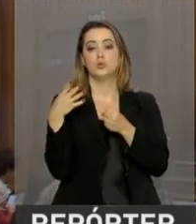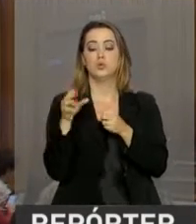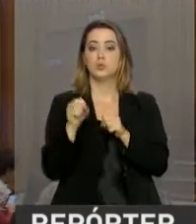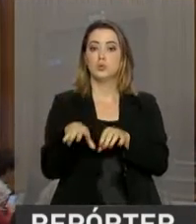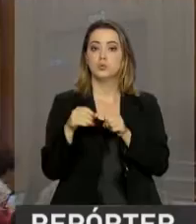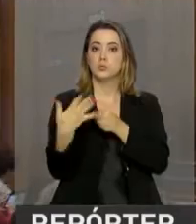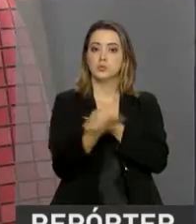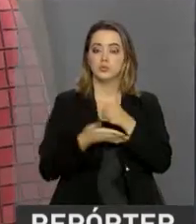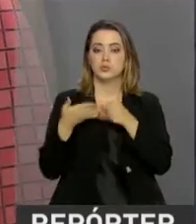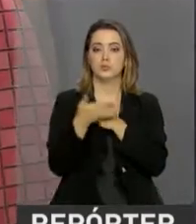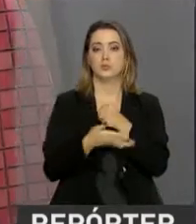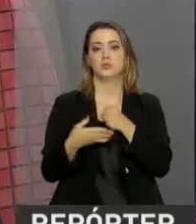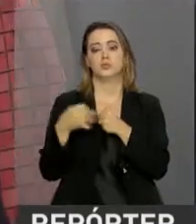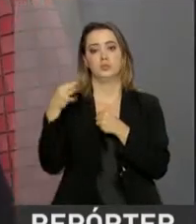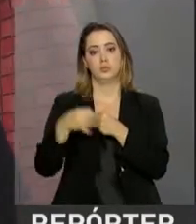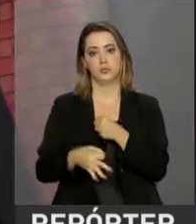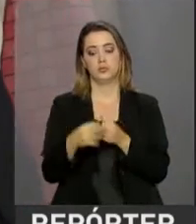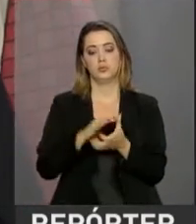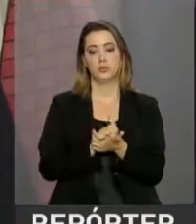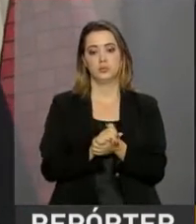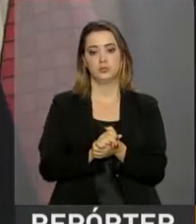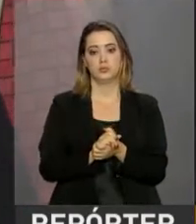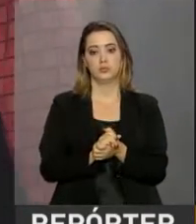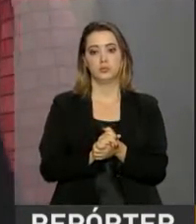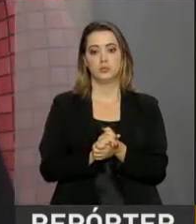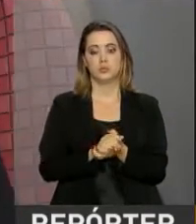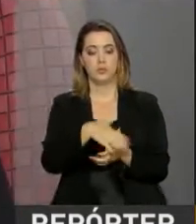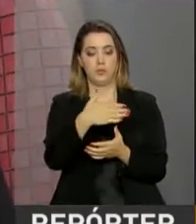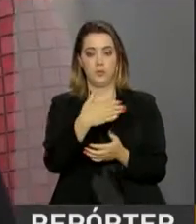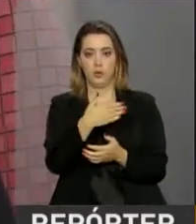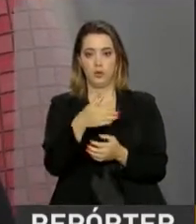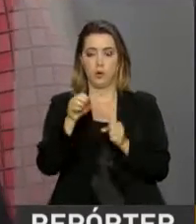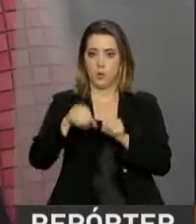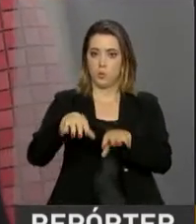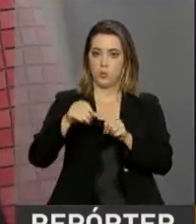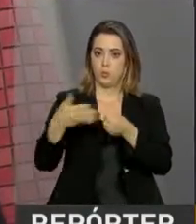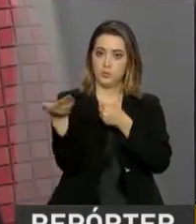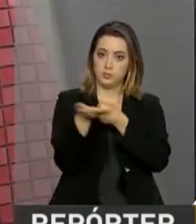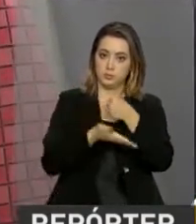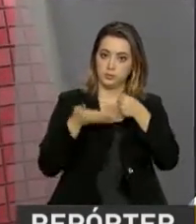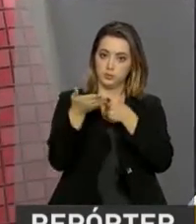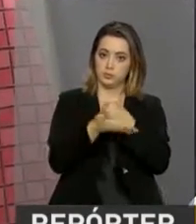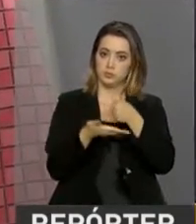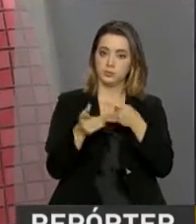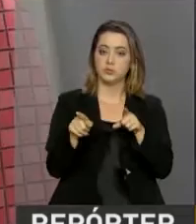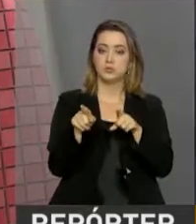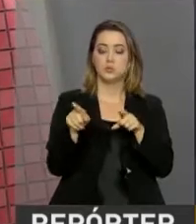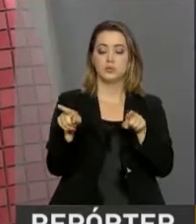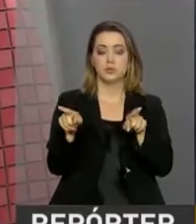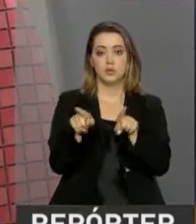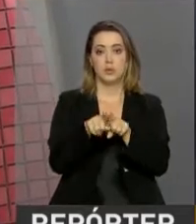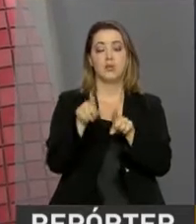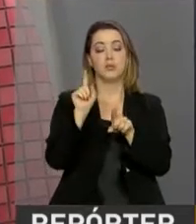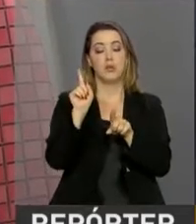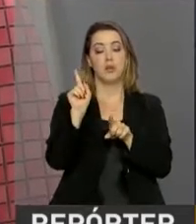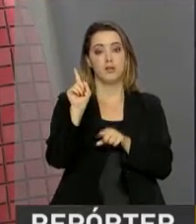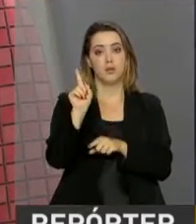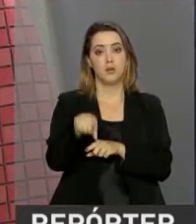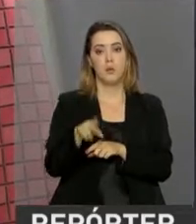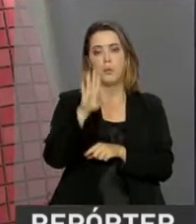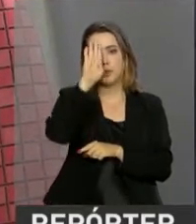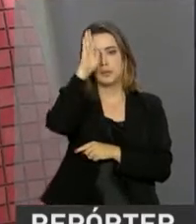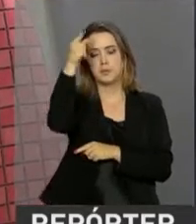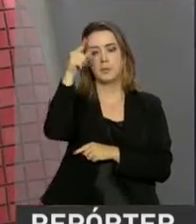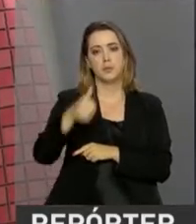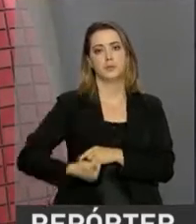com qualidade. No caso do ensino fundamental, a principal é a melhoria da qualidade. Todas as